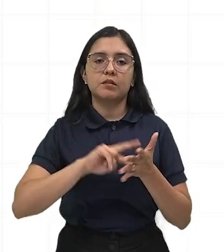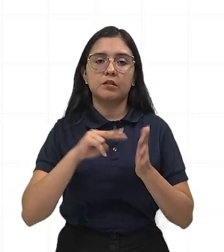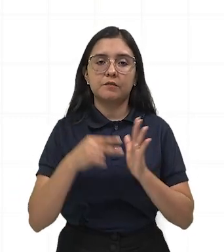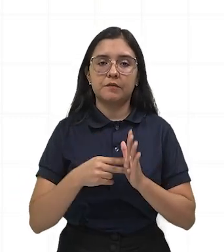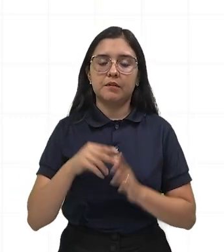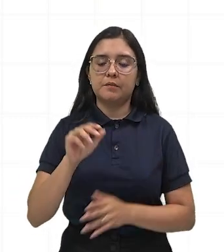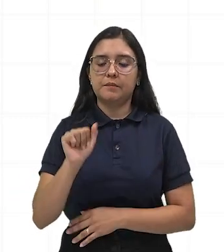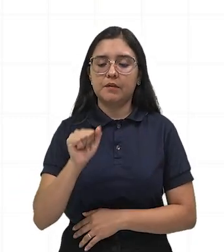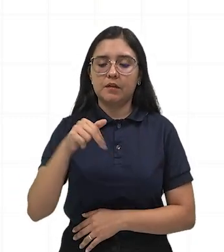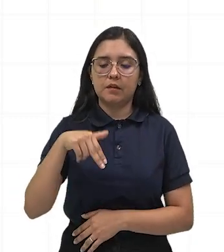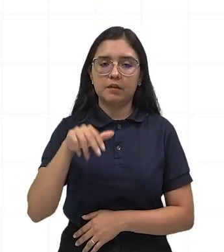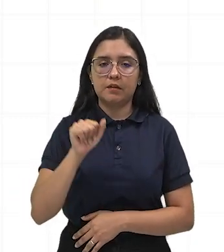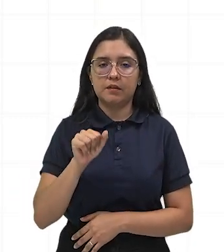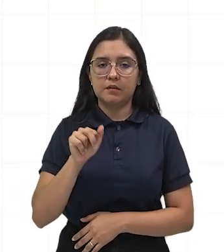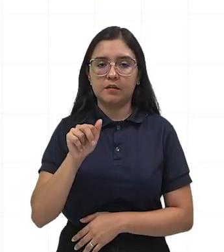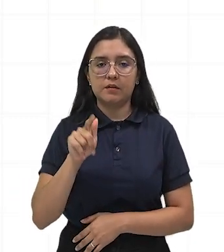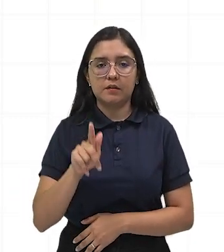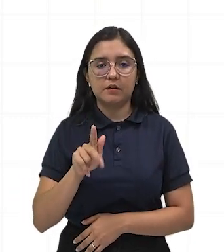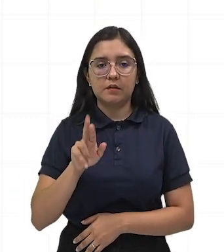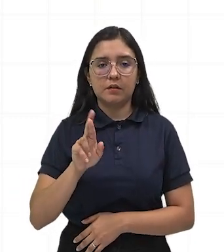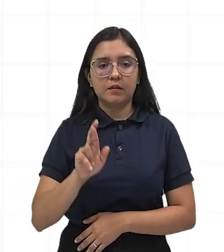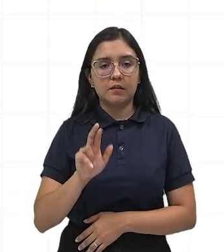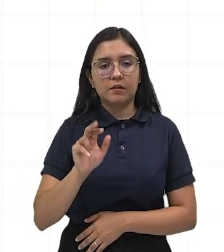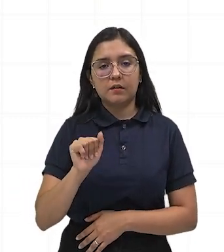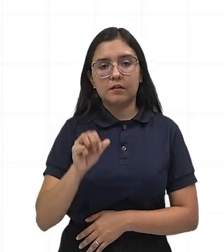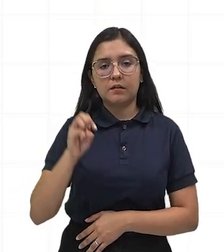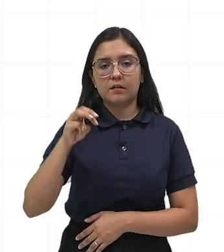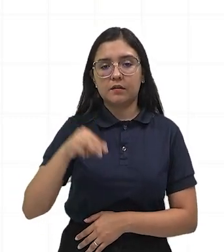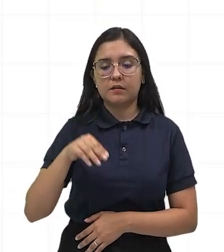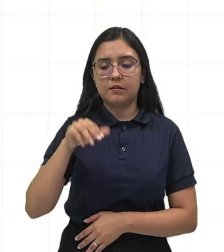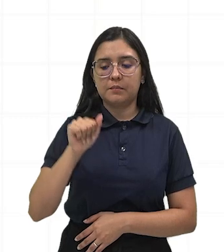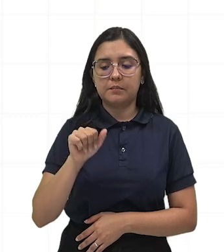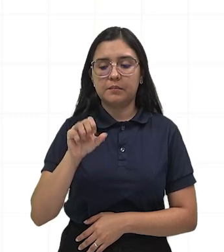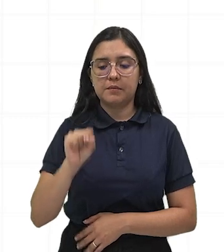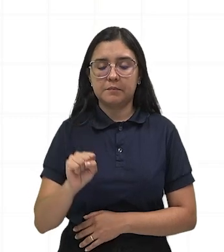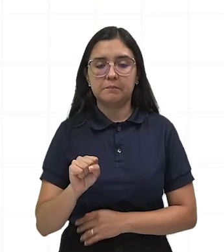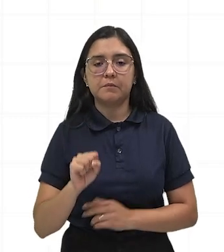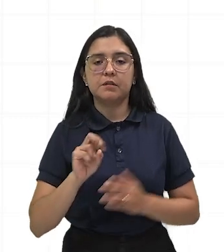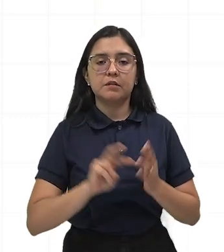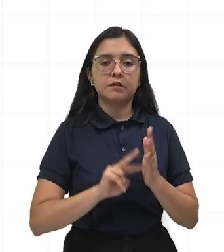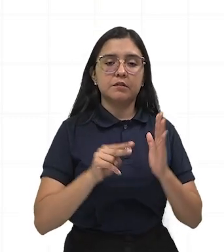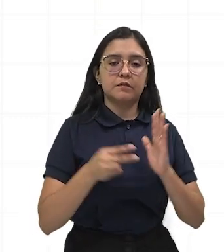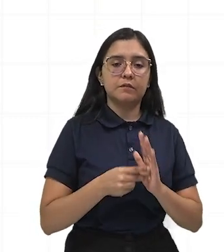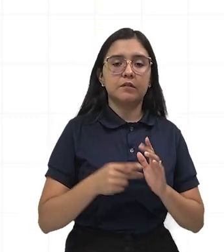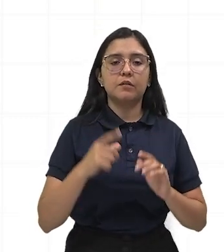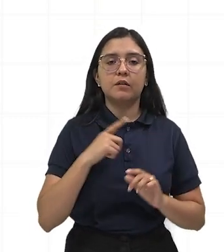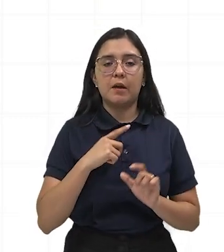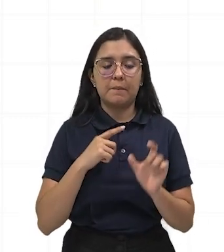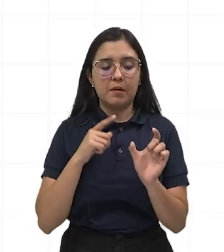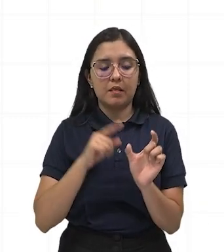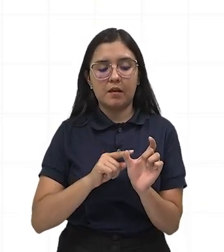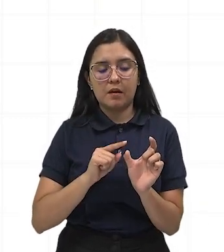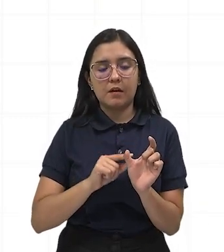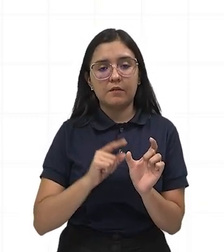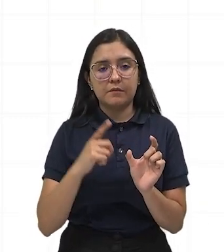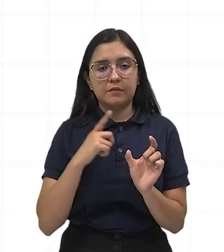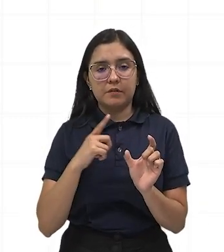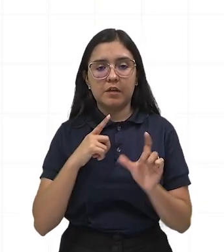anagramas, certo? Anagramas significa que você pode alterar